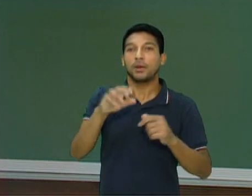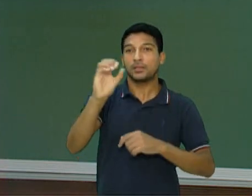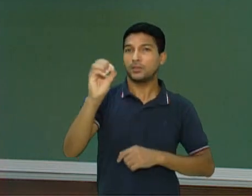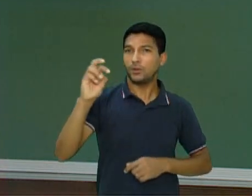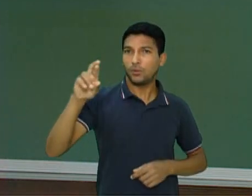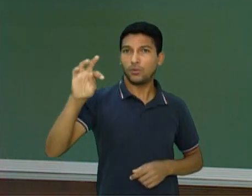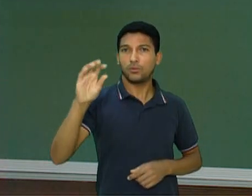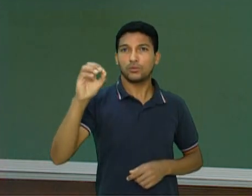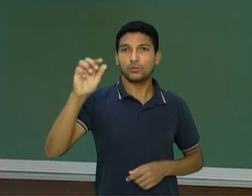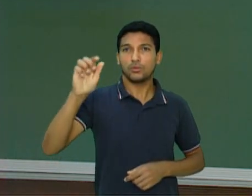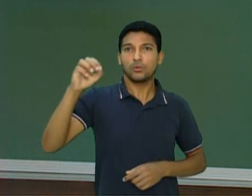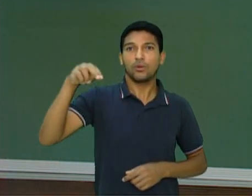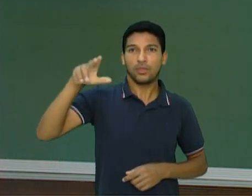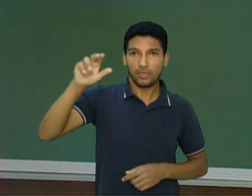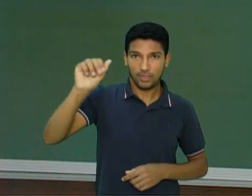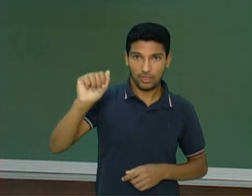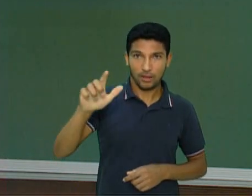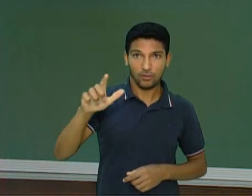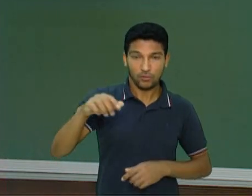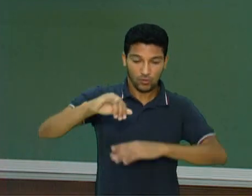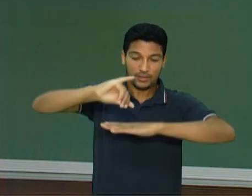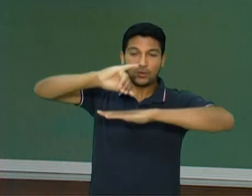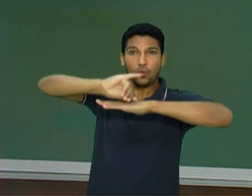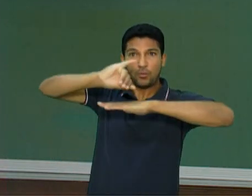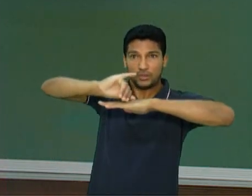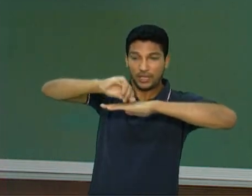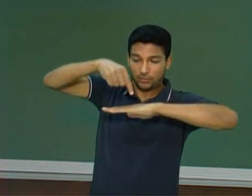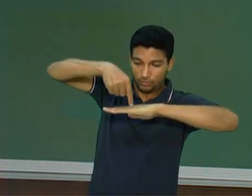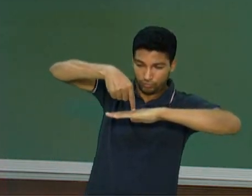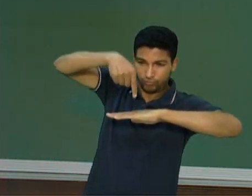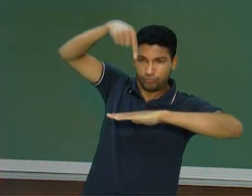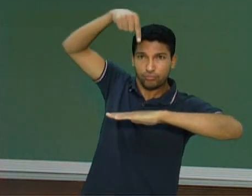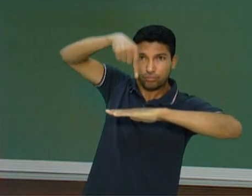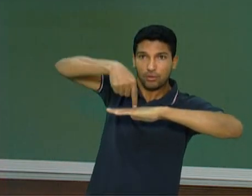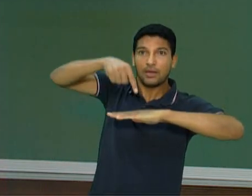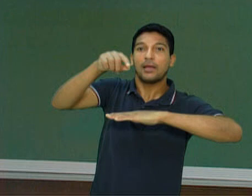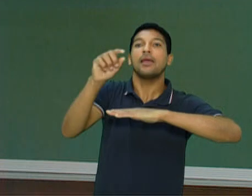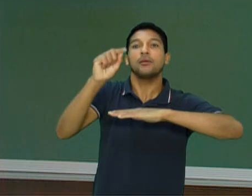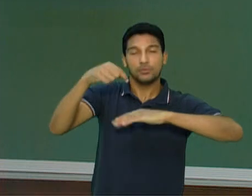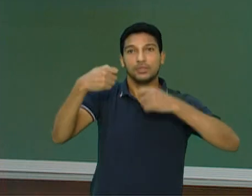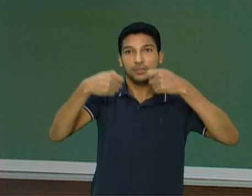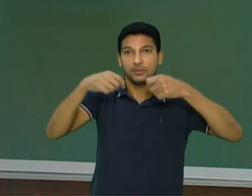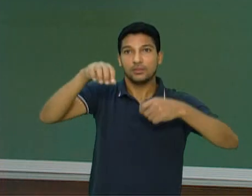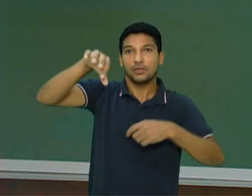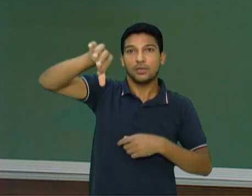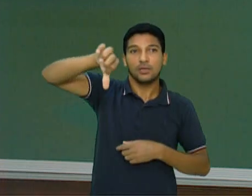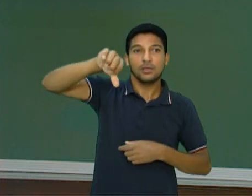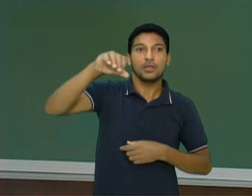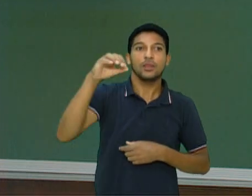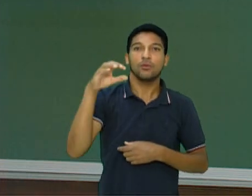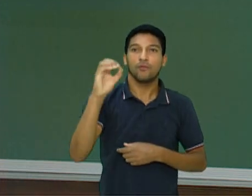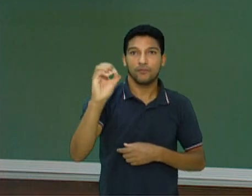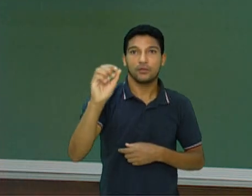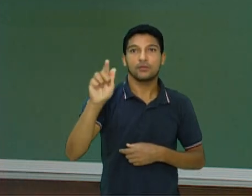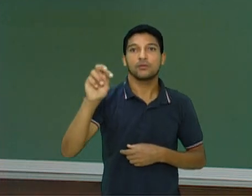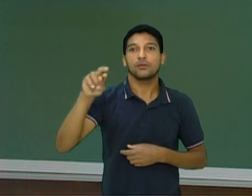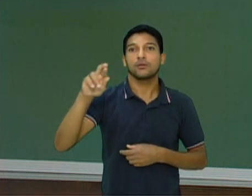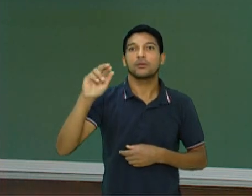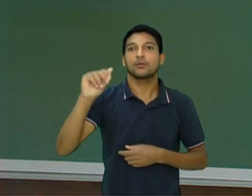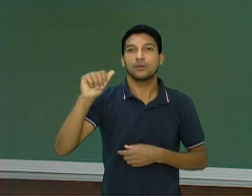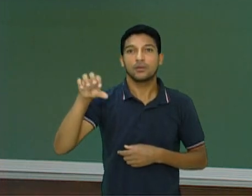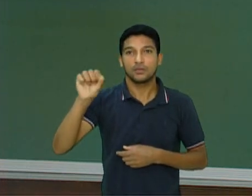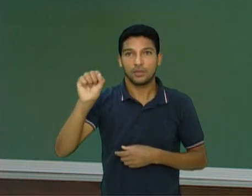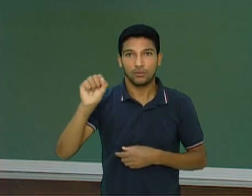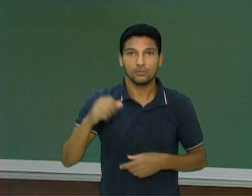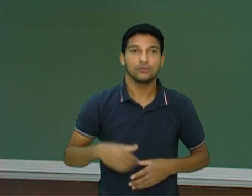pela sua sombra tem que formar 90 graus com o solo ou com o plano em questão, ok? Beleza?